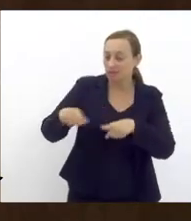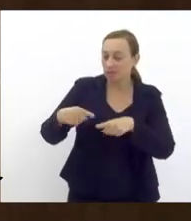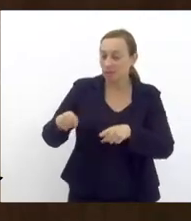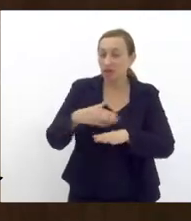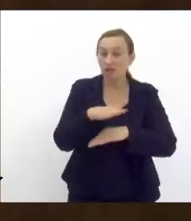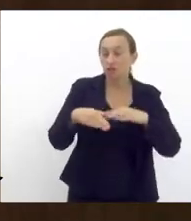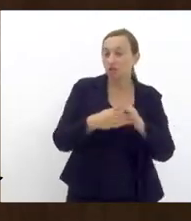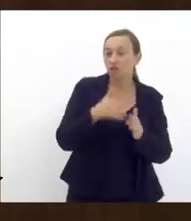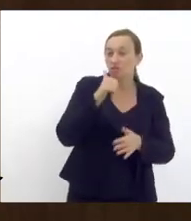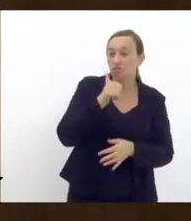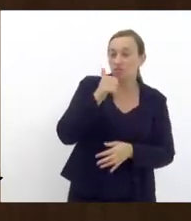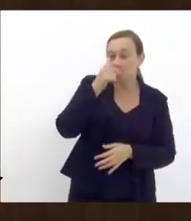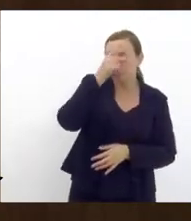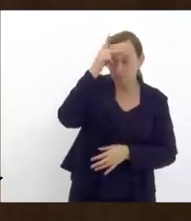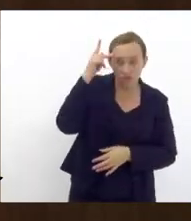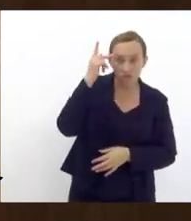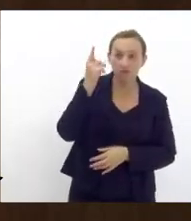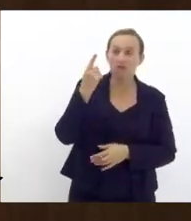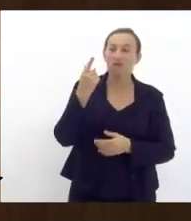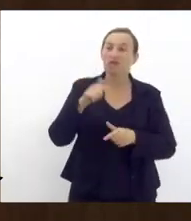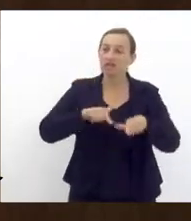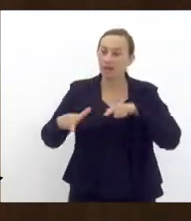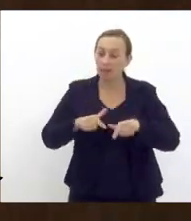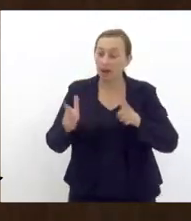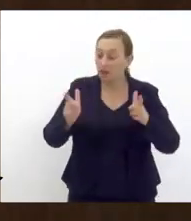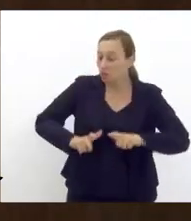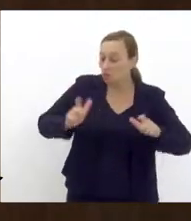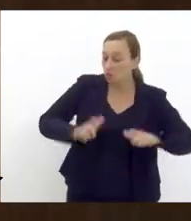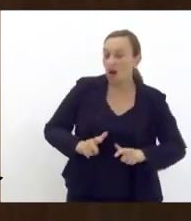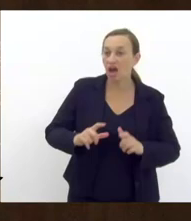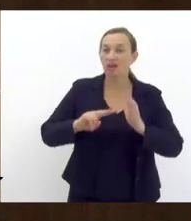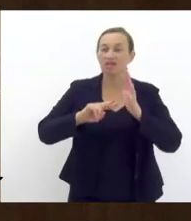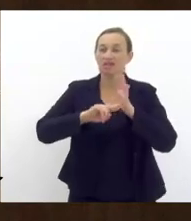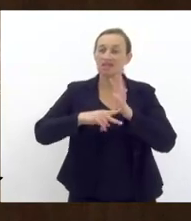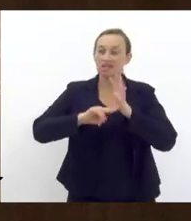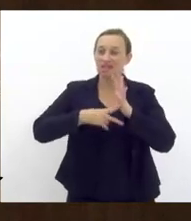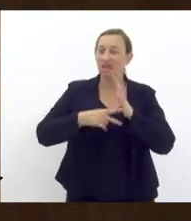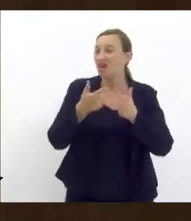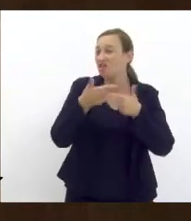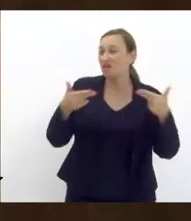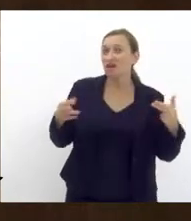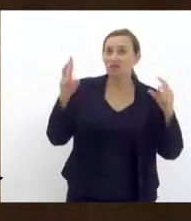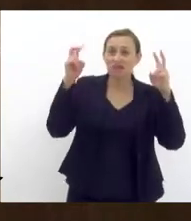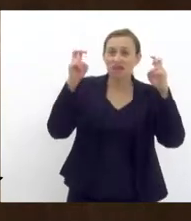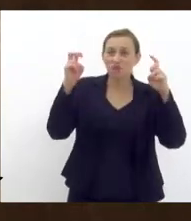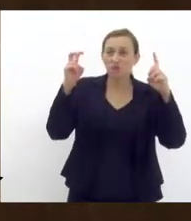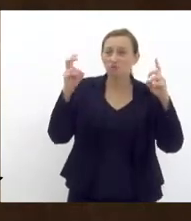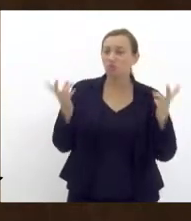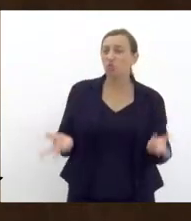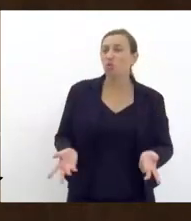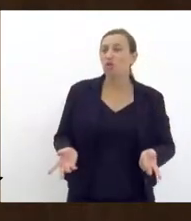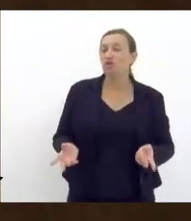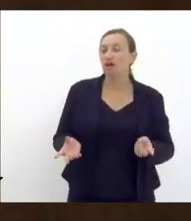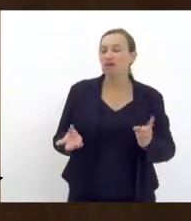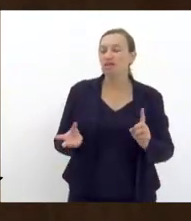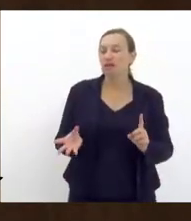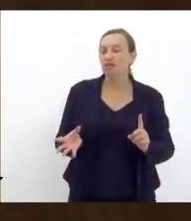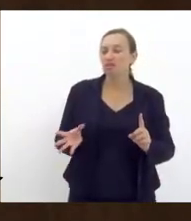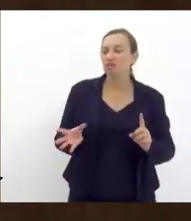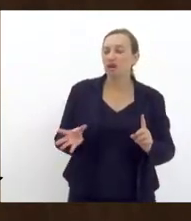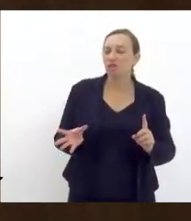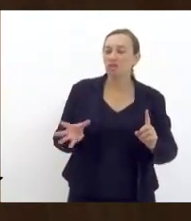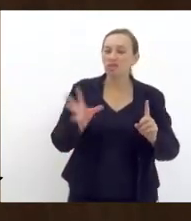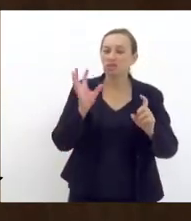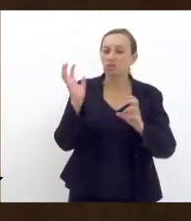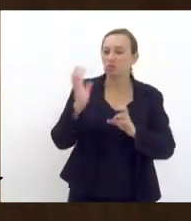e trabalhadores organizados nos sindicatos é uma série de casos de assédio moral inclusive de